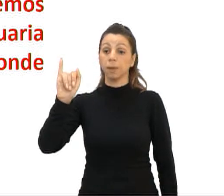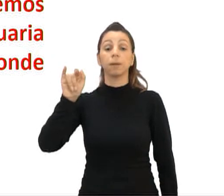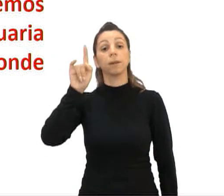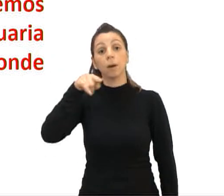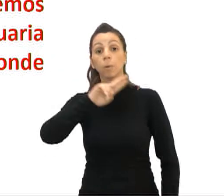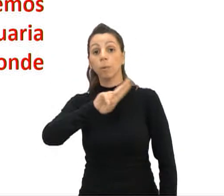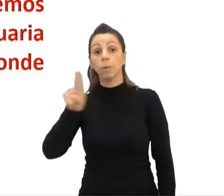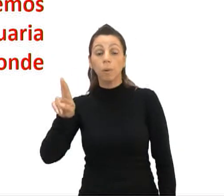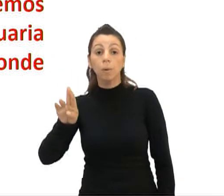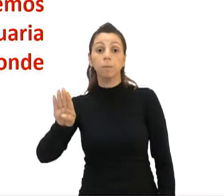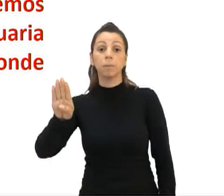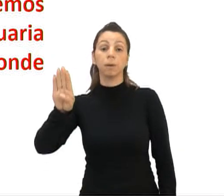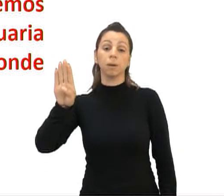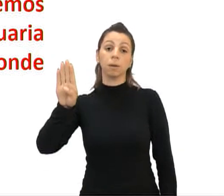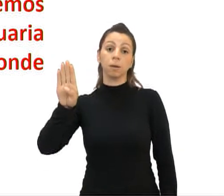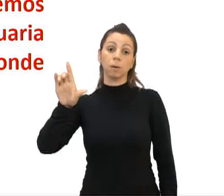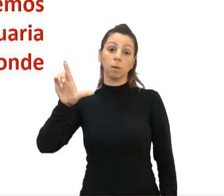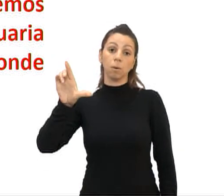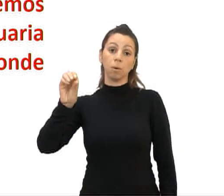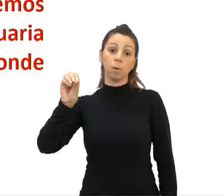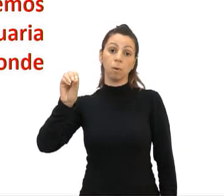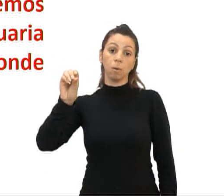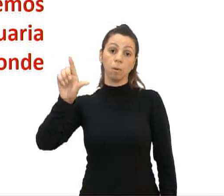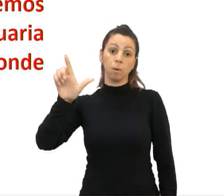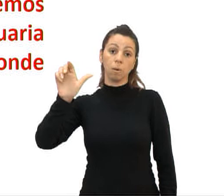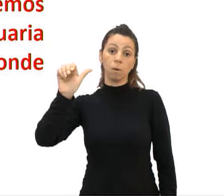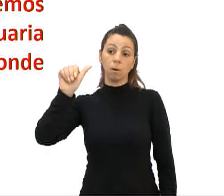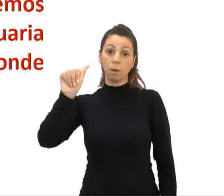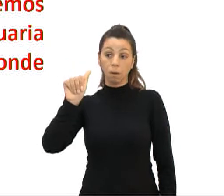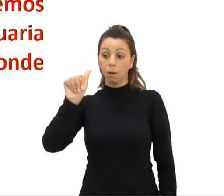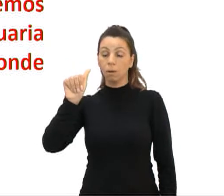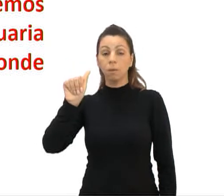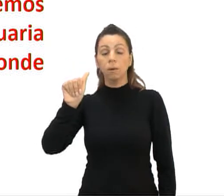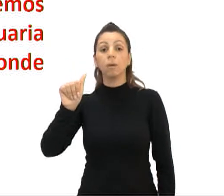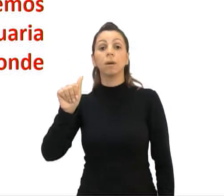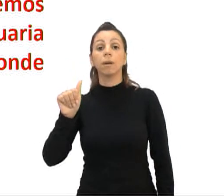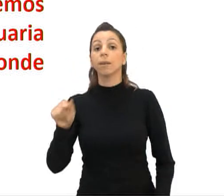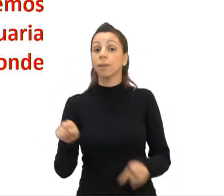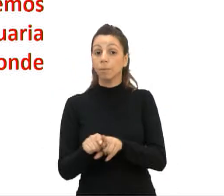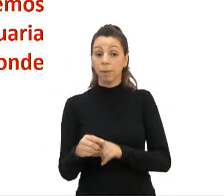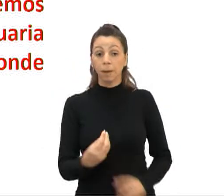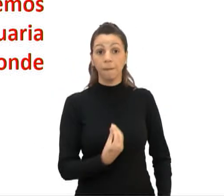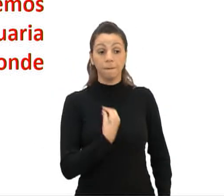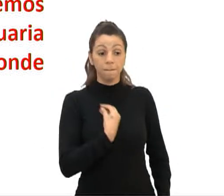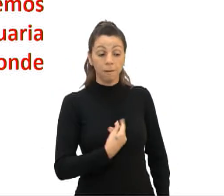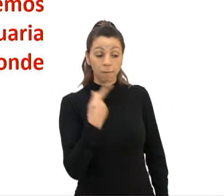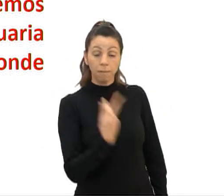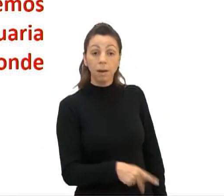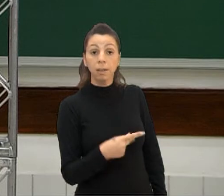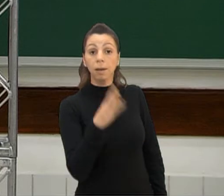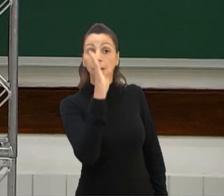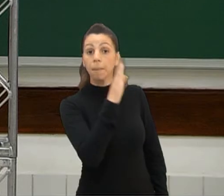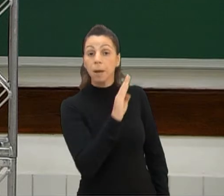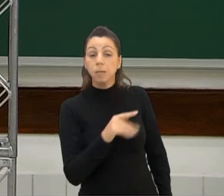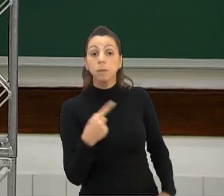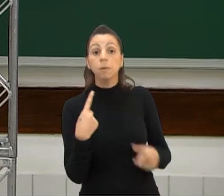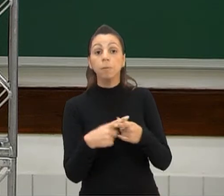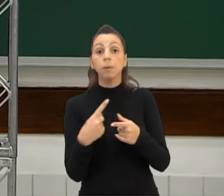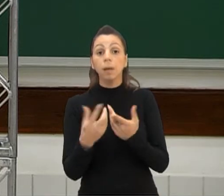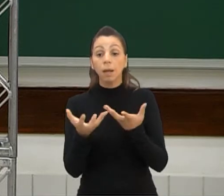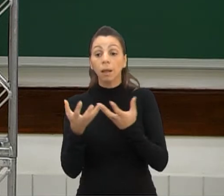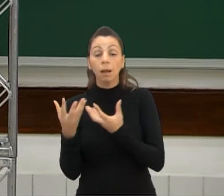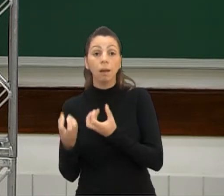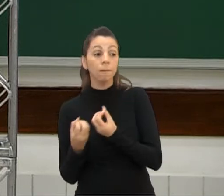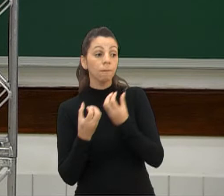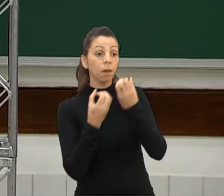Brasil, porque a outra usuária quer visitá-la no Brasil, né? Mientras tanto, ou seja, mas, nós não sabemos